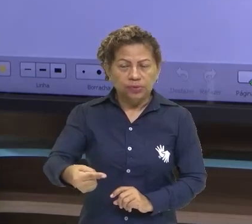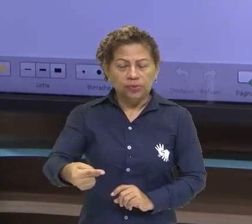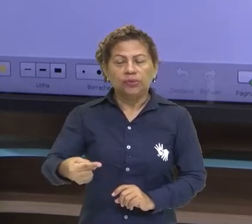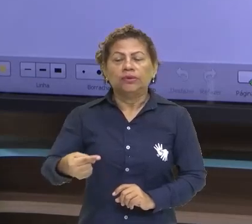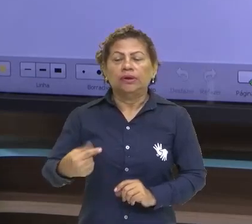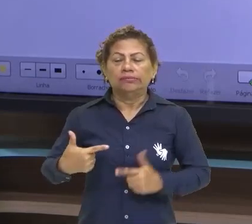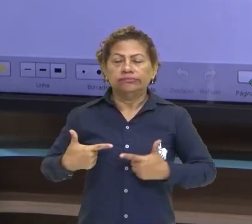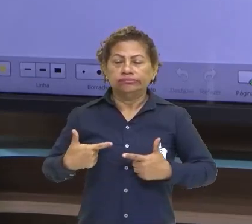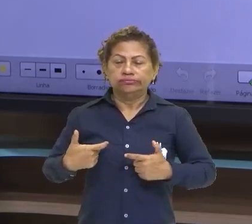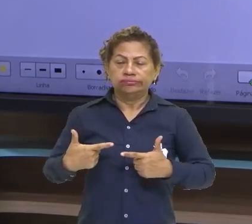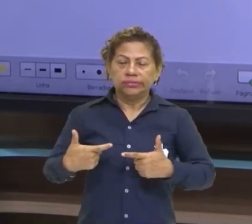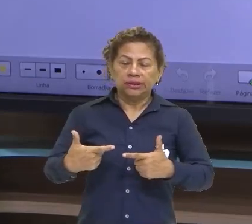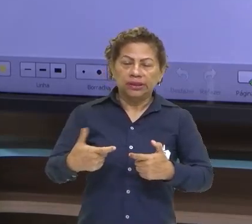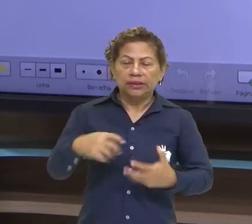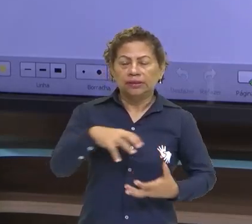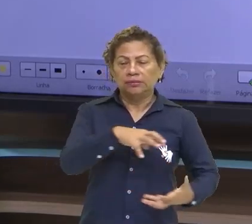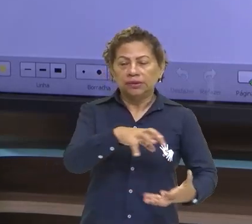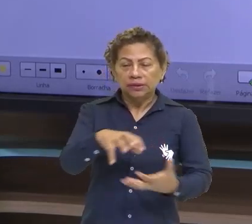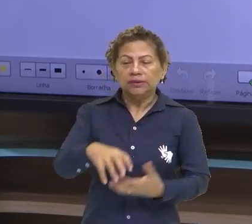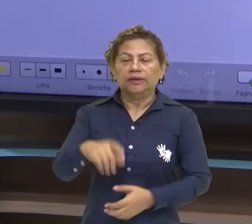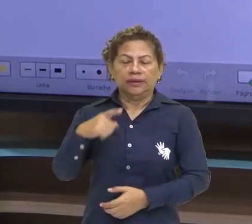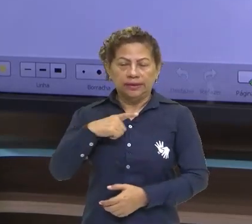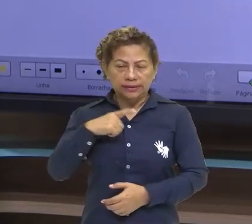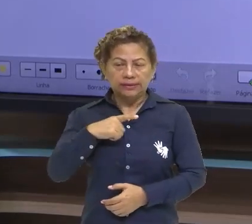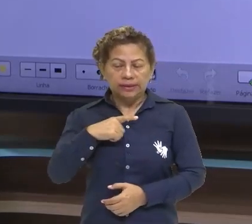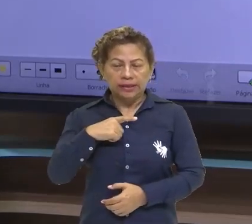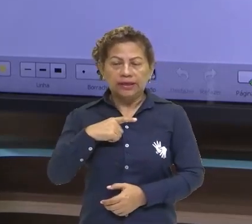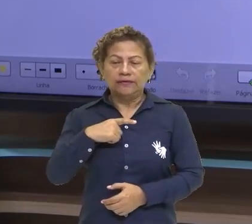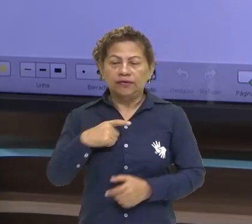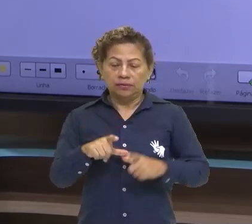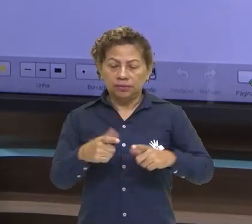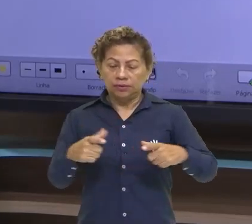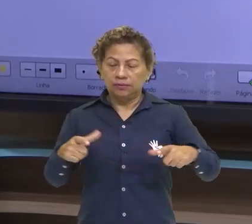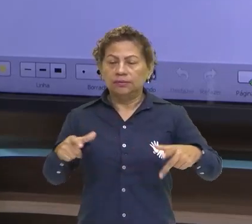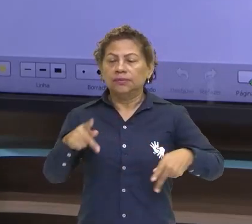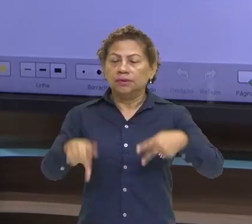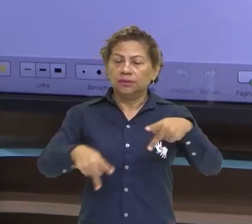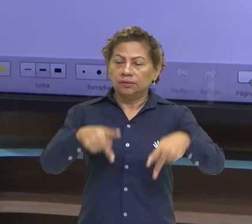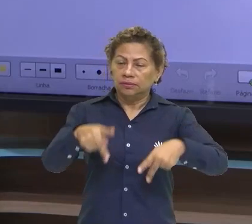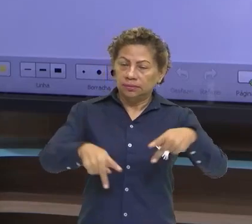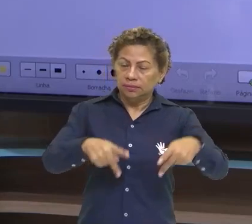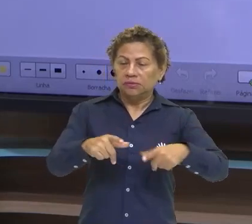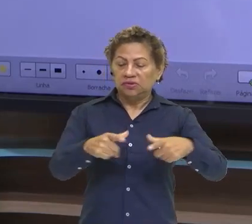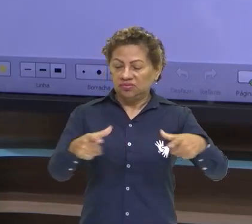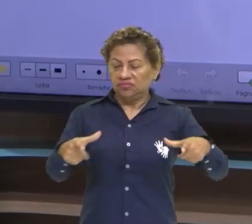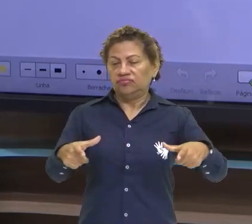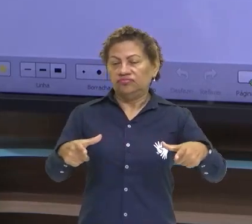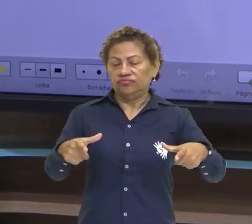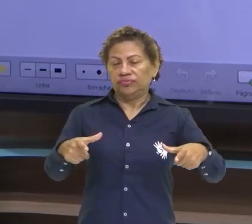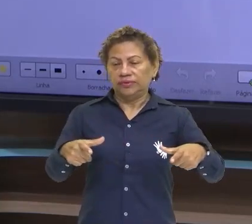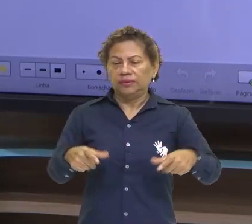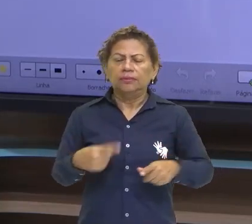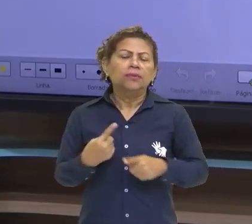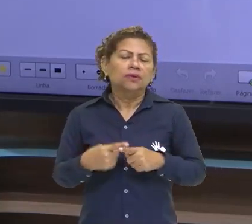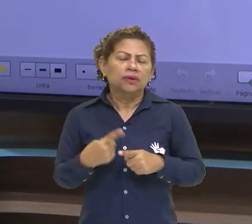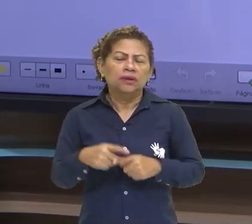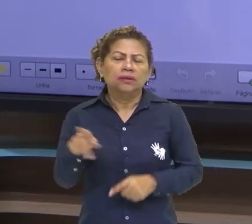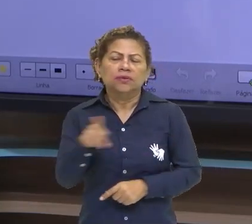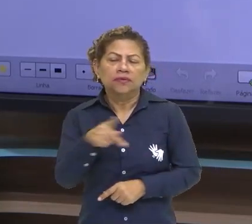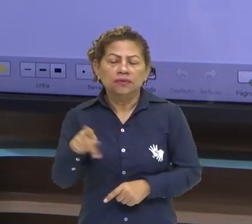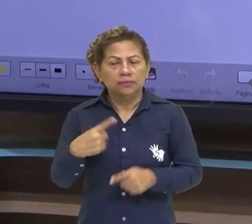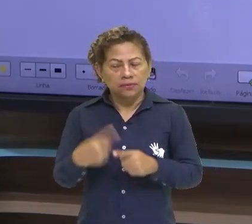a gente vai ter um grande crescimento urbano, tá certo? E quais são os motivos, professor? Os motivos estão